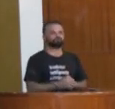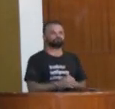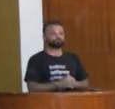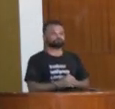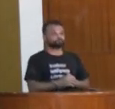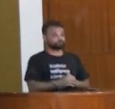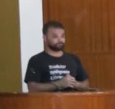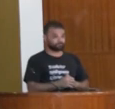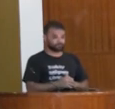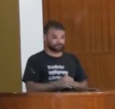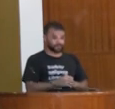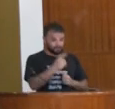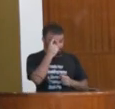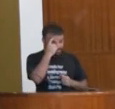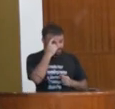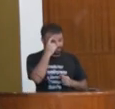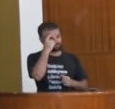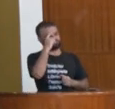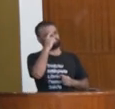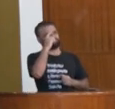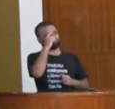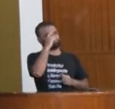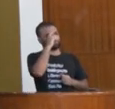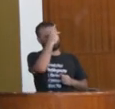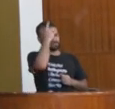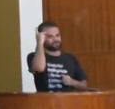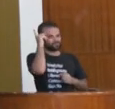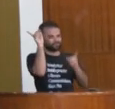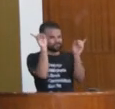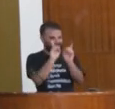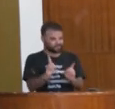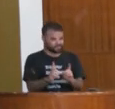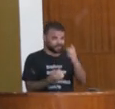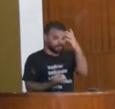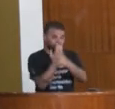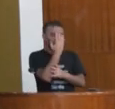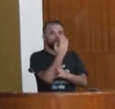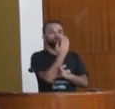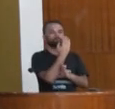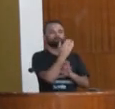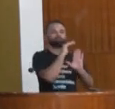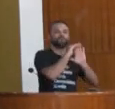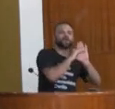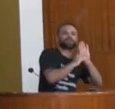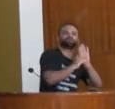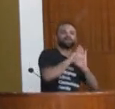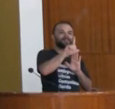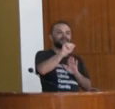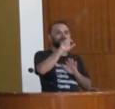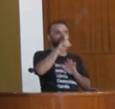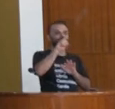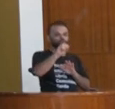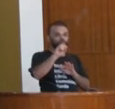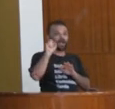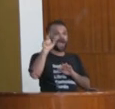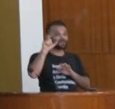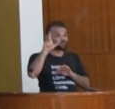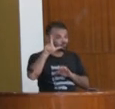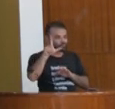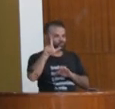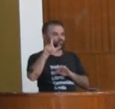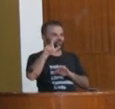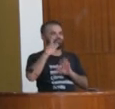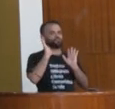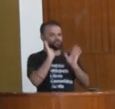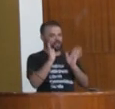Pensando ainda na pessoa com deficiência, criei o programa Laudo Azul, que já está em fase de estudos de implantação